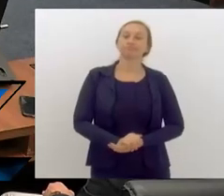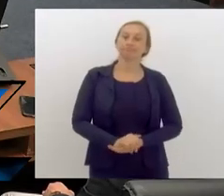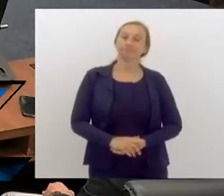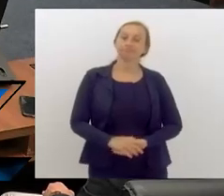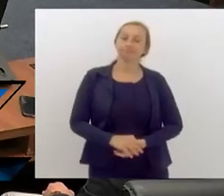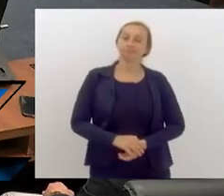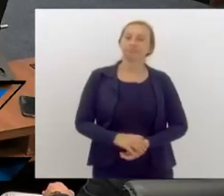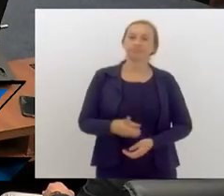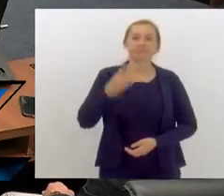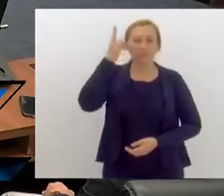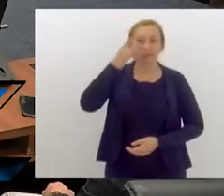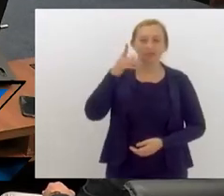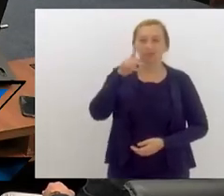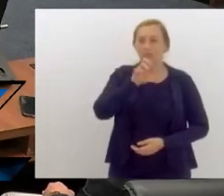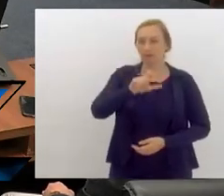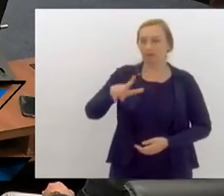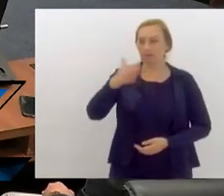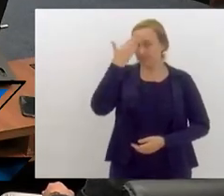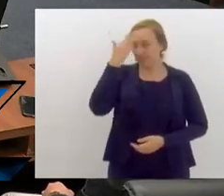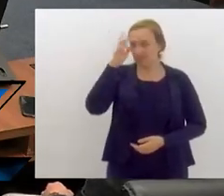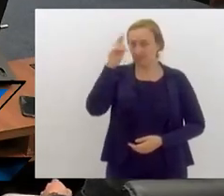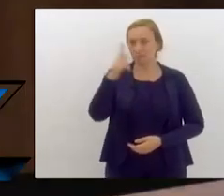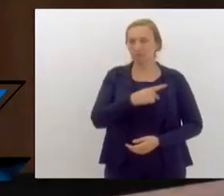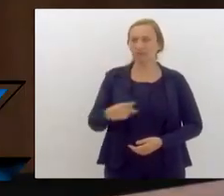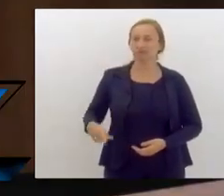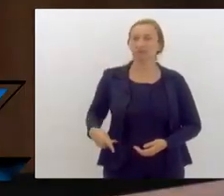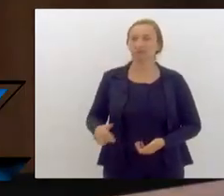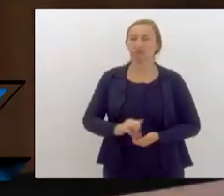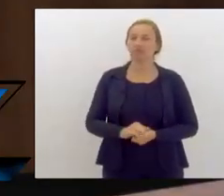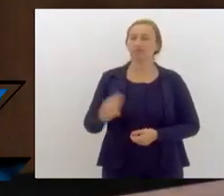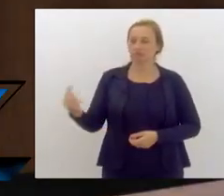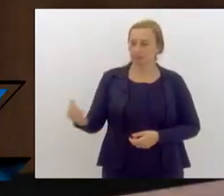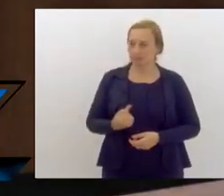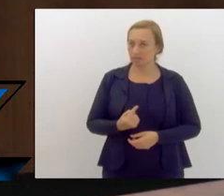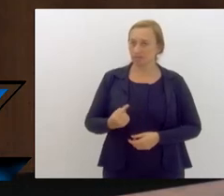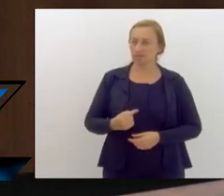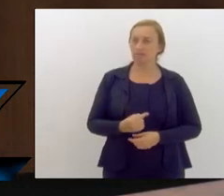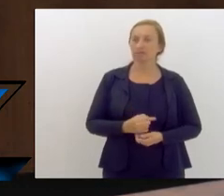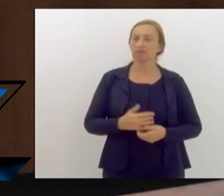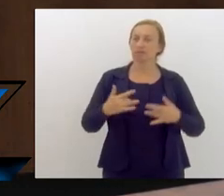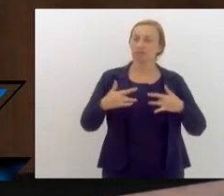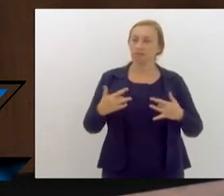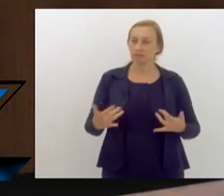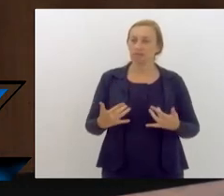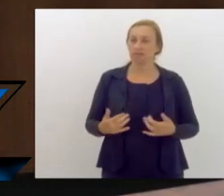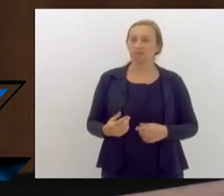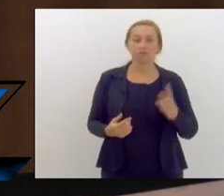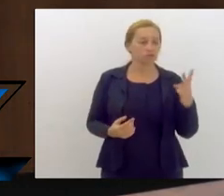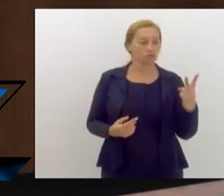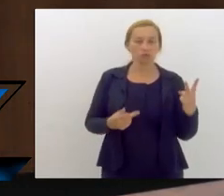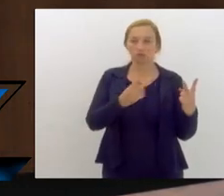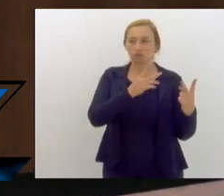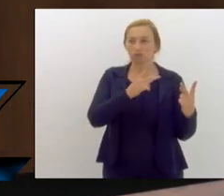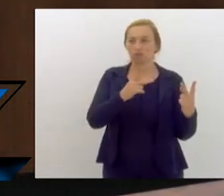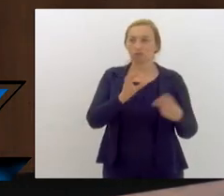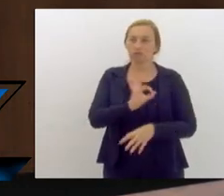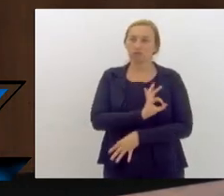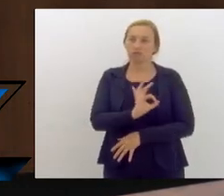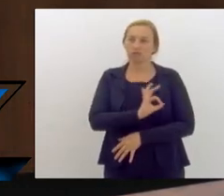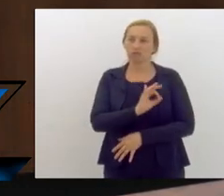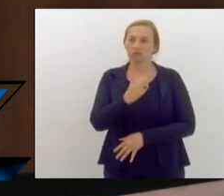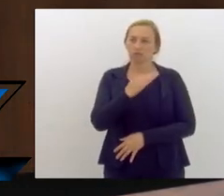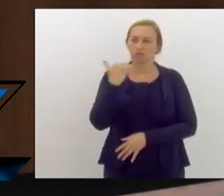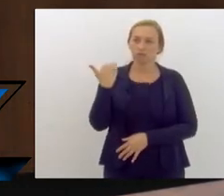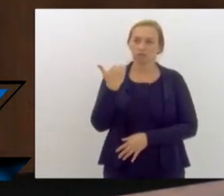Deputado bobel Obrigado Presidente vem aqui prestar minha solidariedade aos dois policiais que acabaram de ser baleados